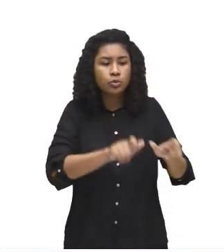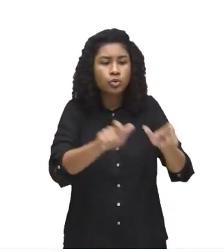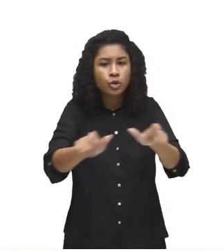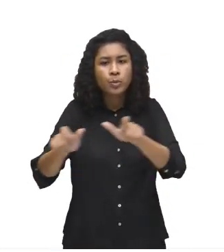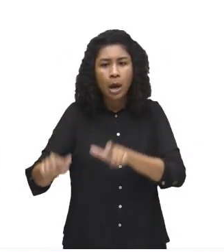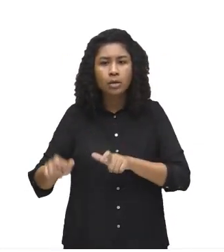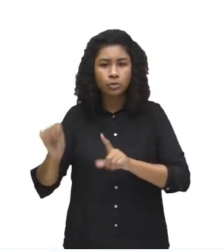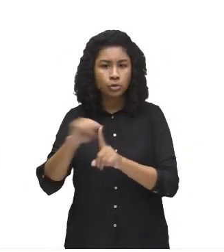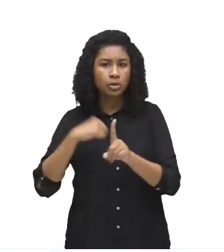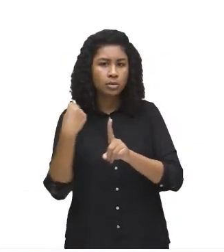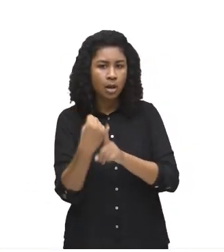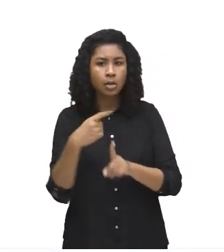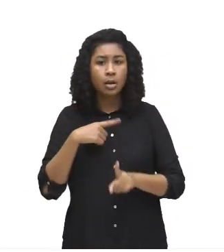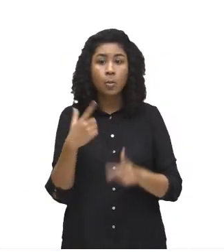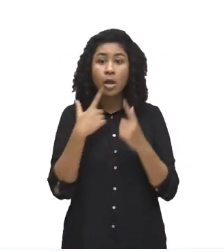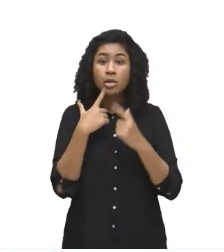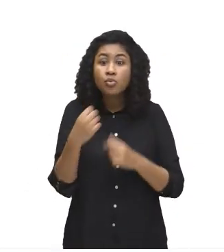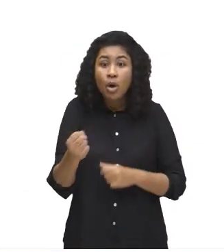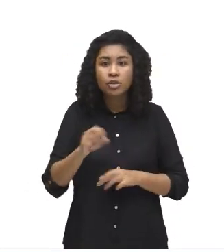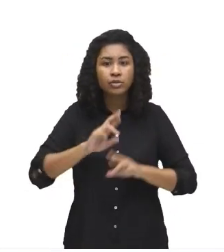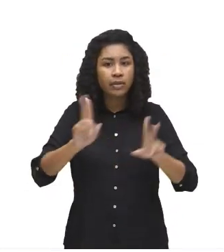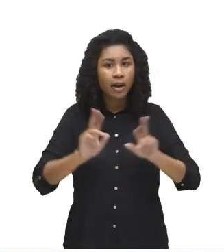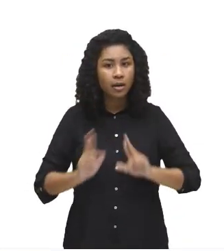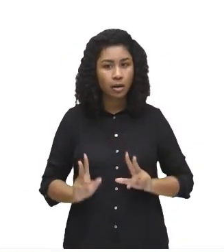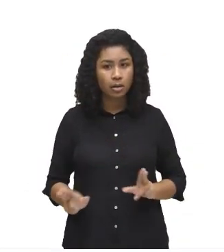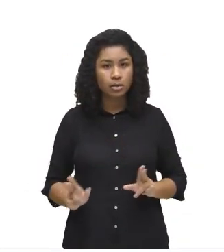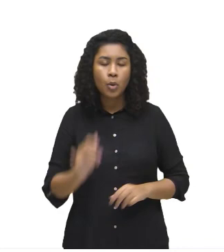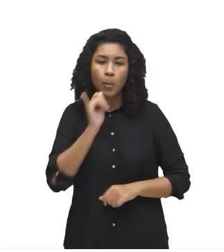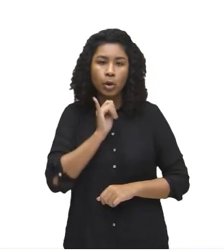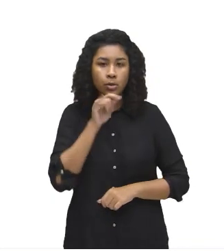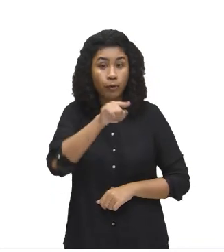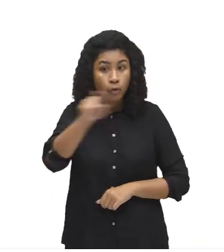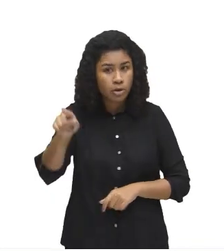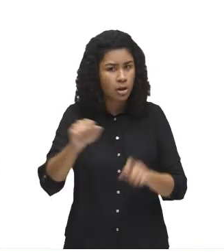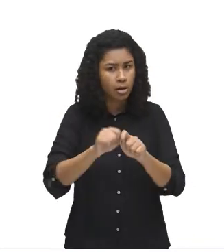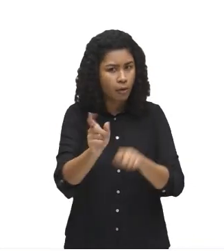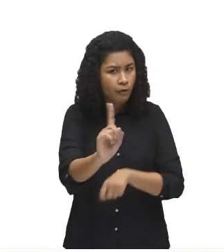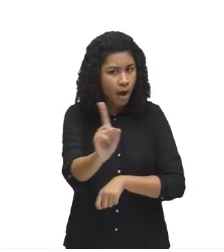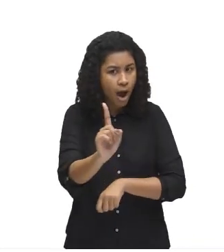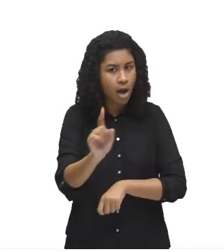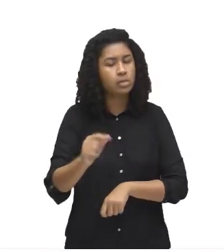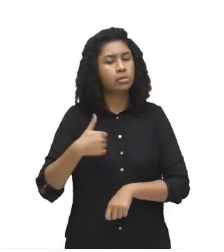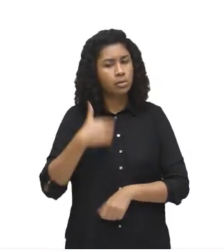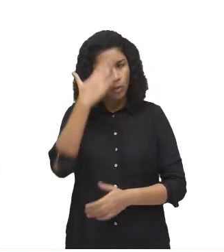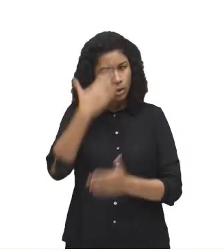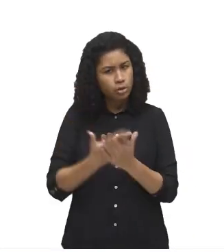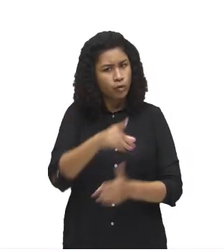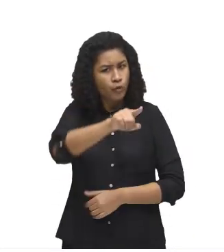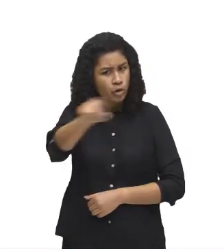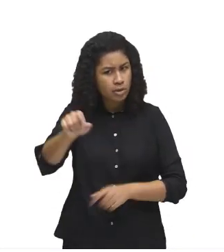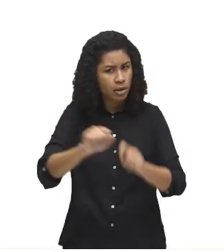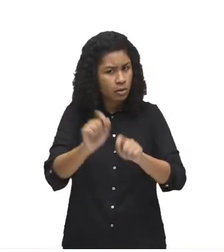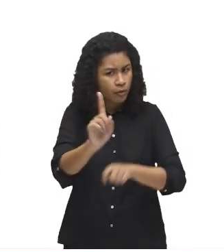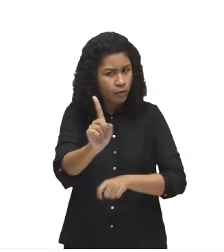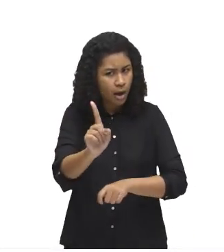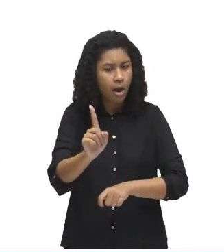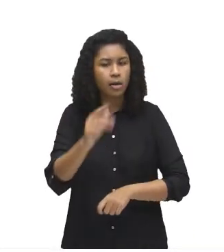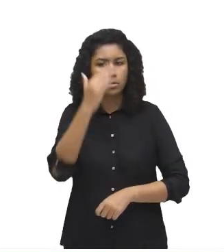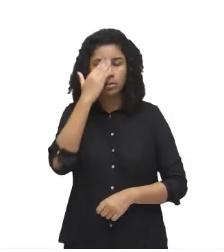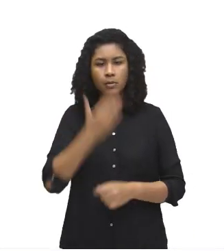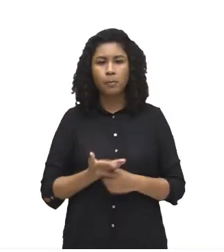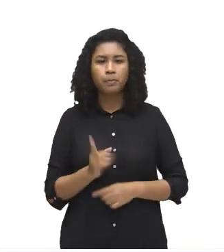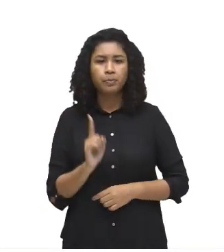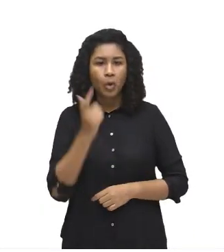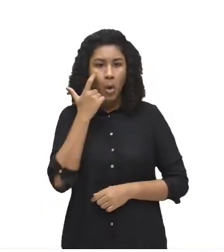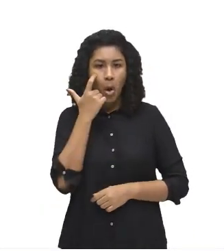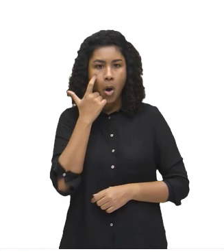linguagens diferentes. Por exemplo, você não faz isso, eu vou acreditar que você não faz isso. A forma como você conversa ali com os seus